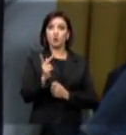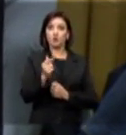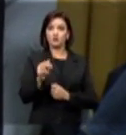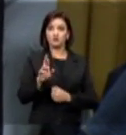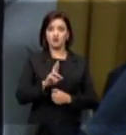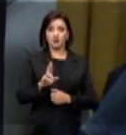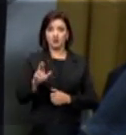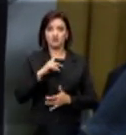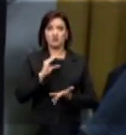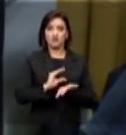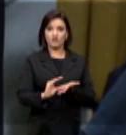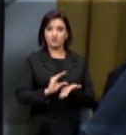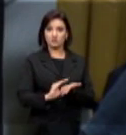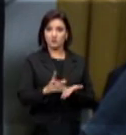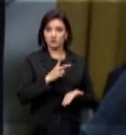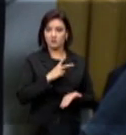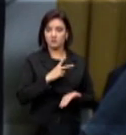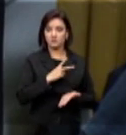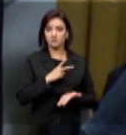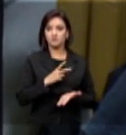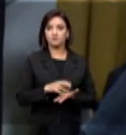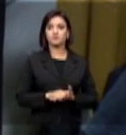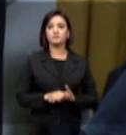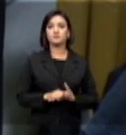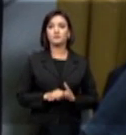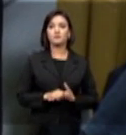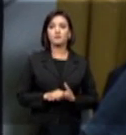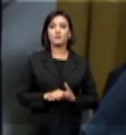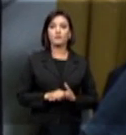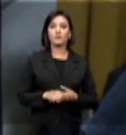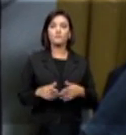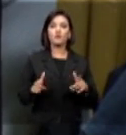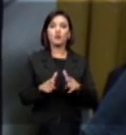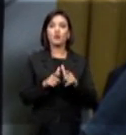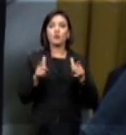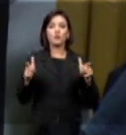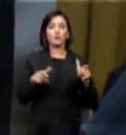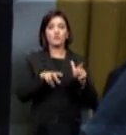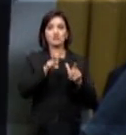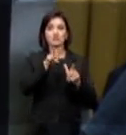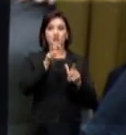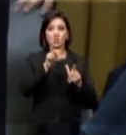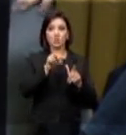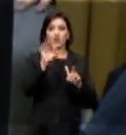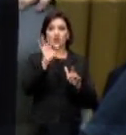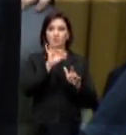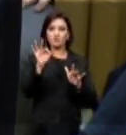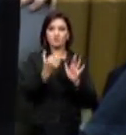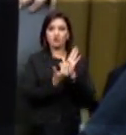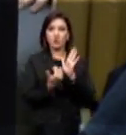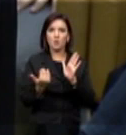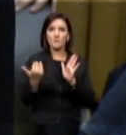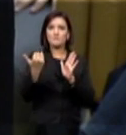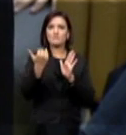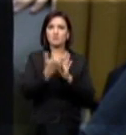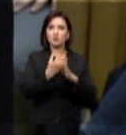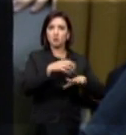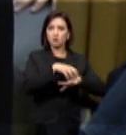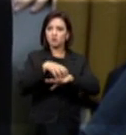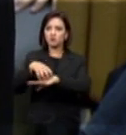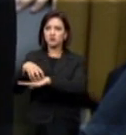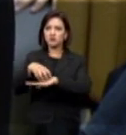investimentos privados da concessionária, um aumento de 50% da capacidade de carga transportada da